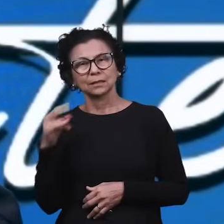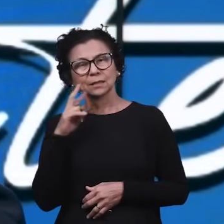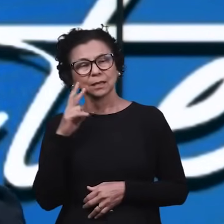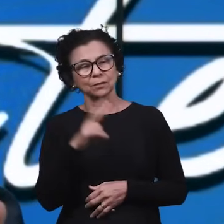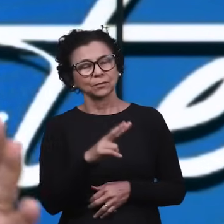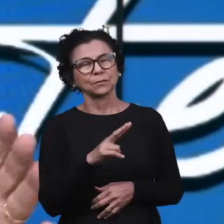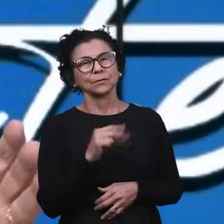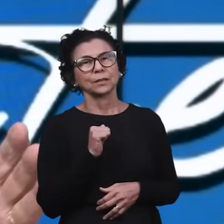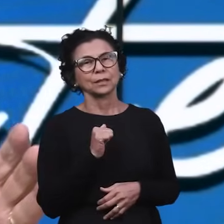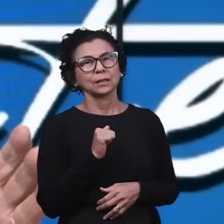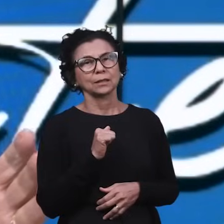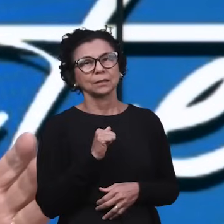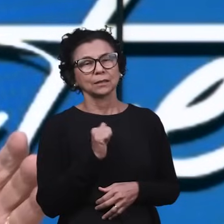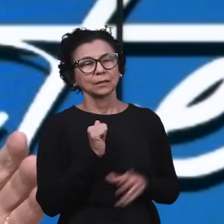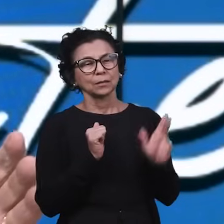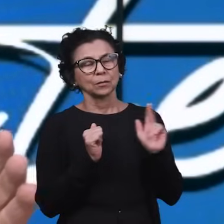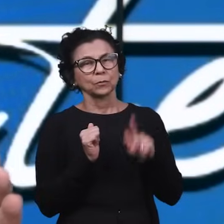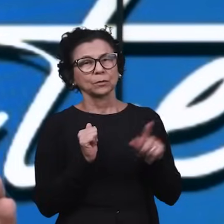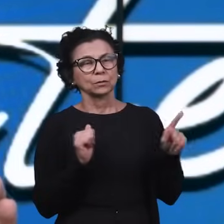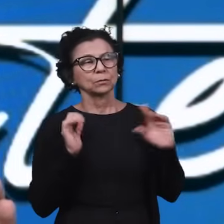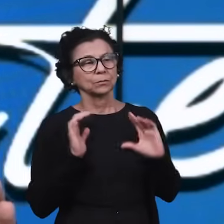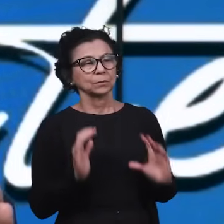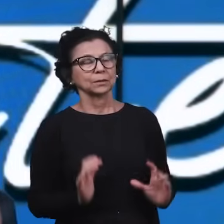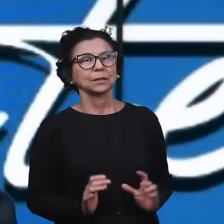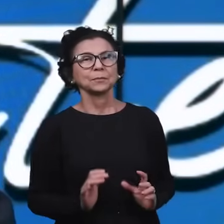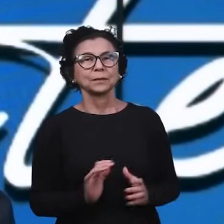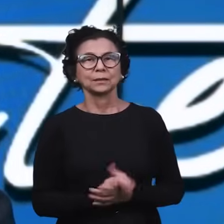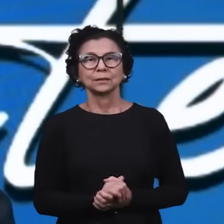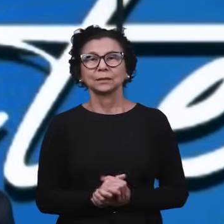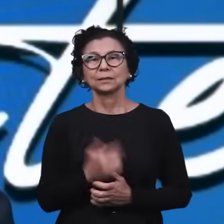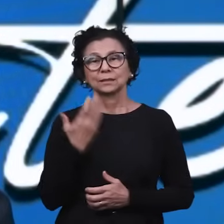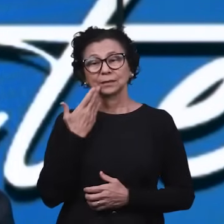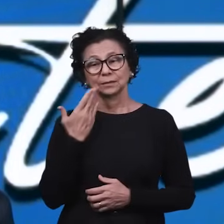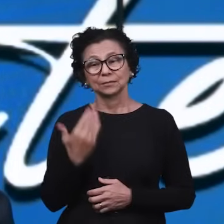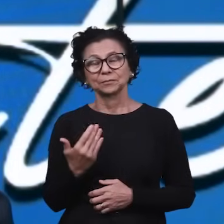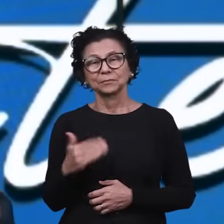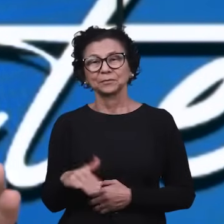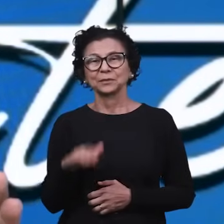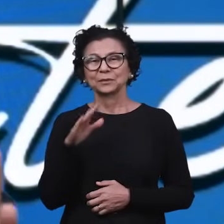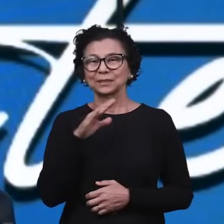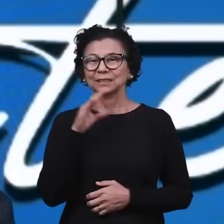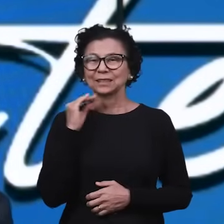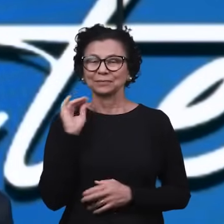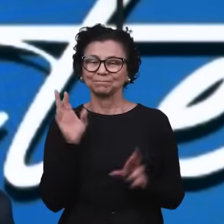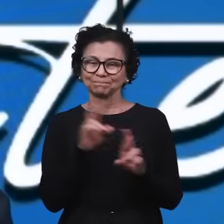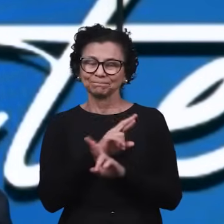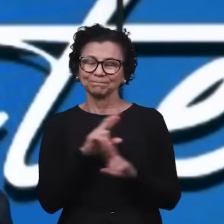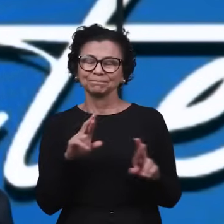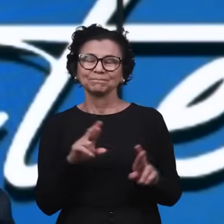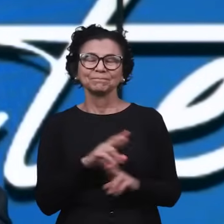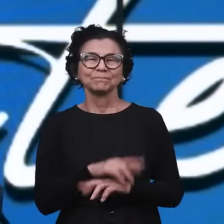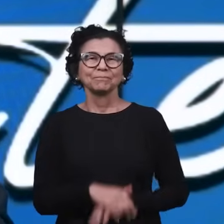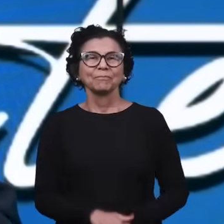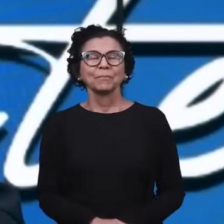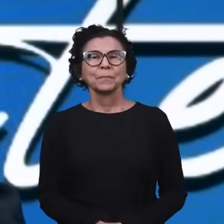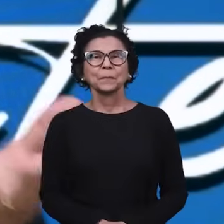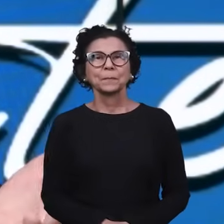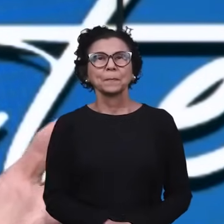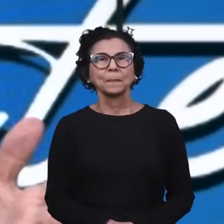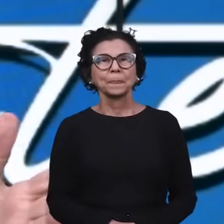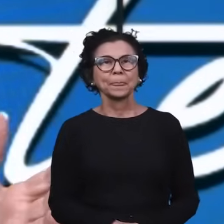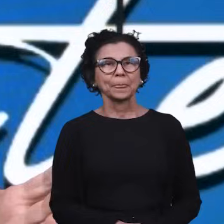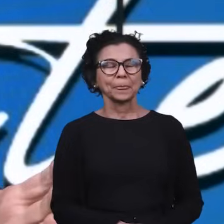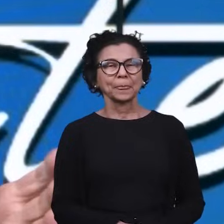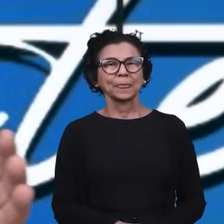ou que lidam mais diretamente com a professora, que é exatamente a criança, o intermediário e o adolescente. Mas agora nós vamos